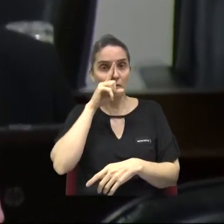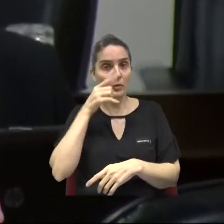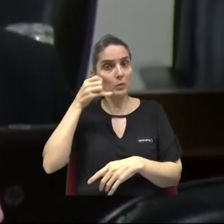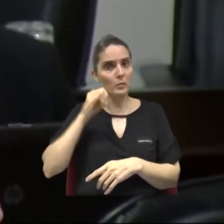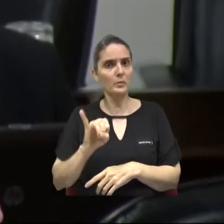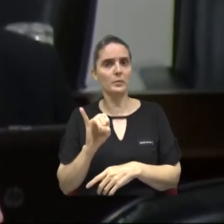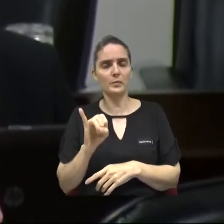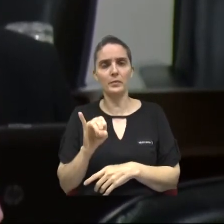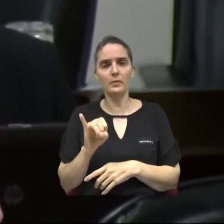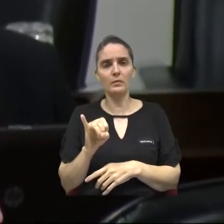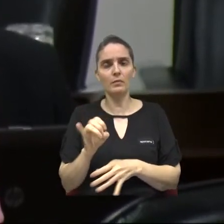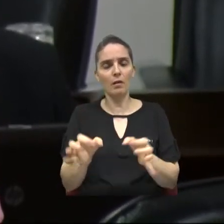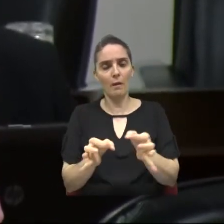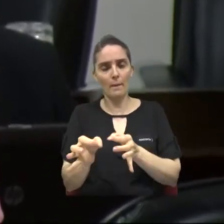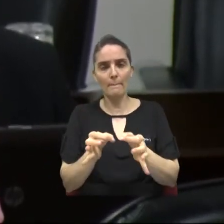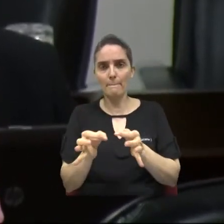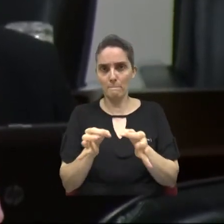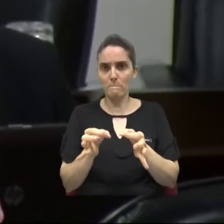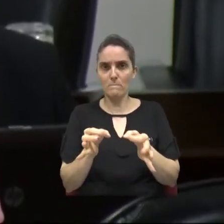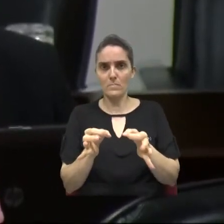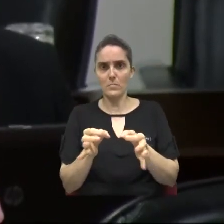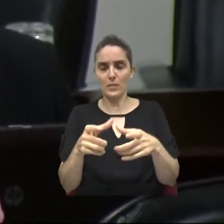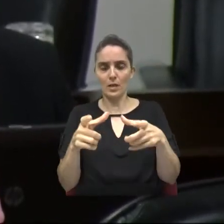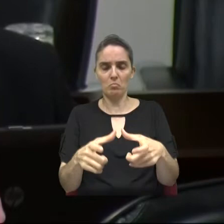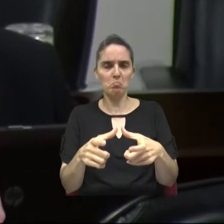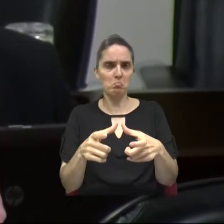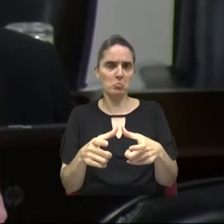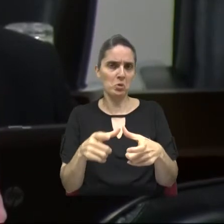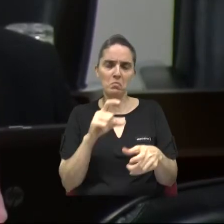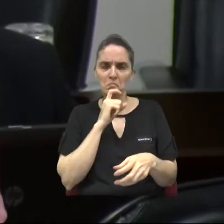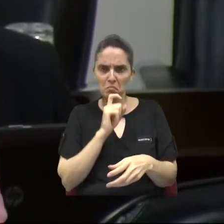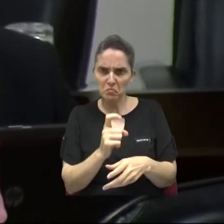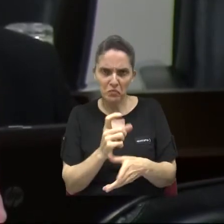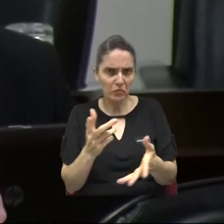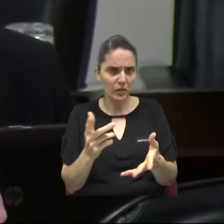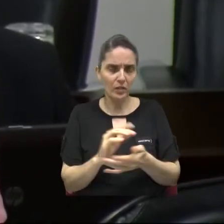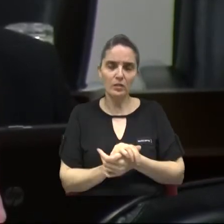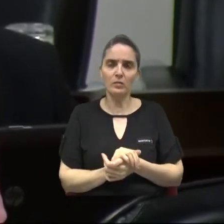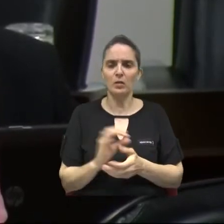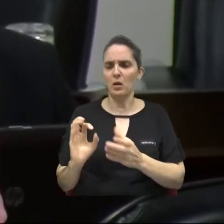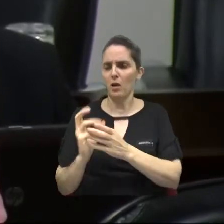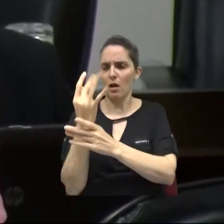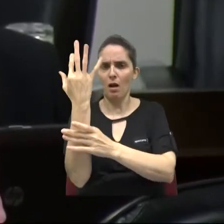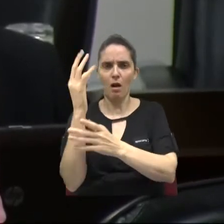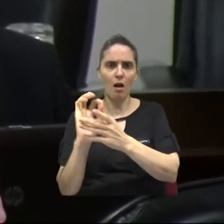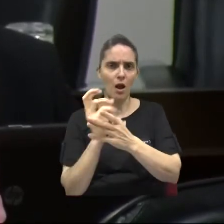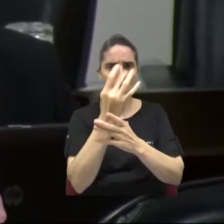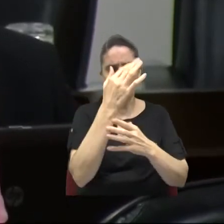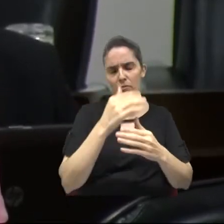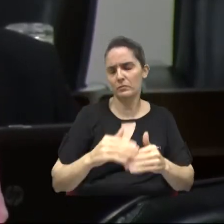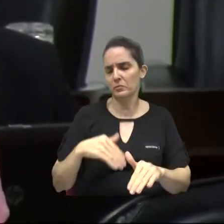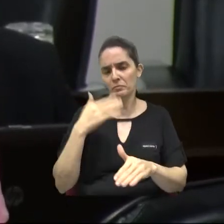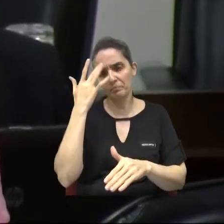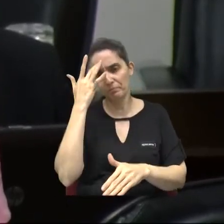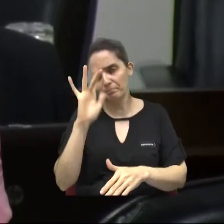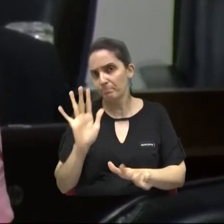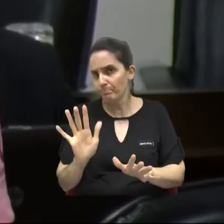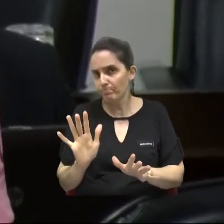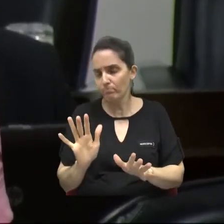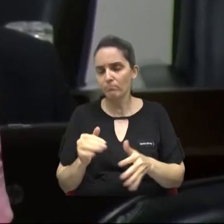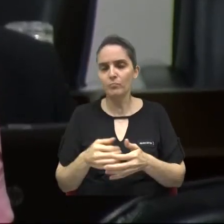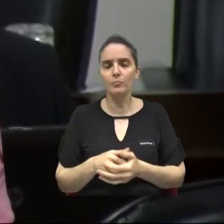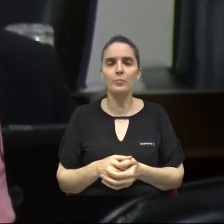se fazer alguma coisa com relação à área verde, plantio de árvore, uma continuação daquele